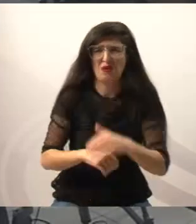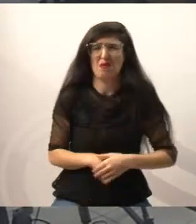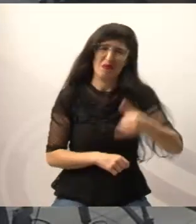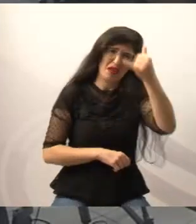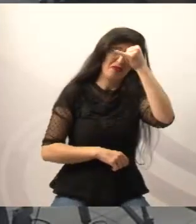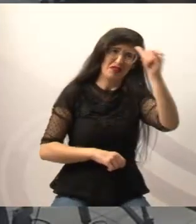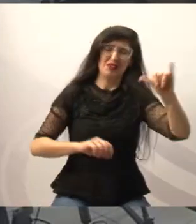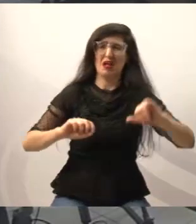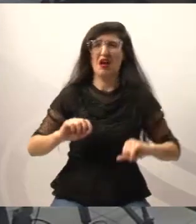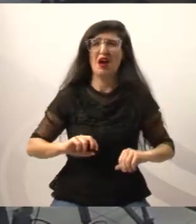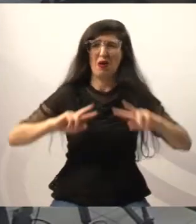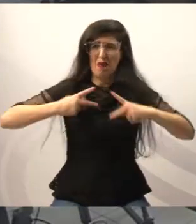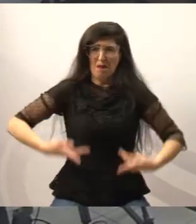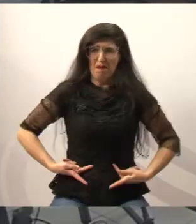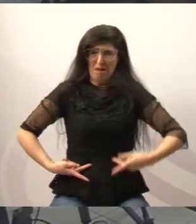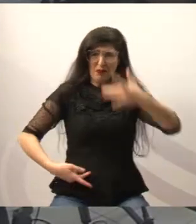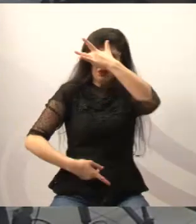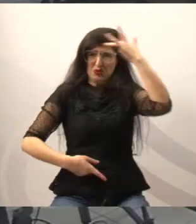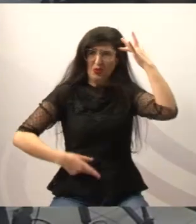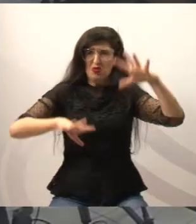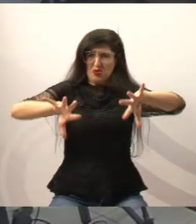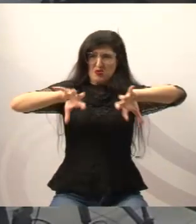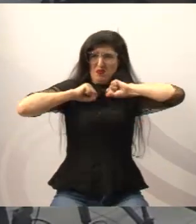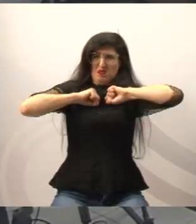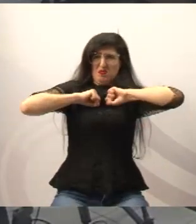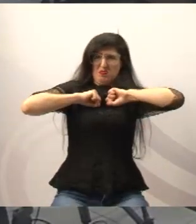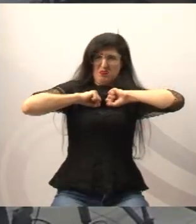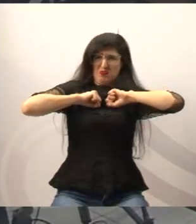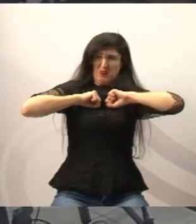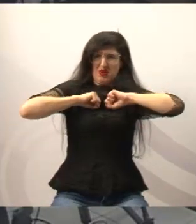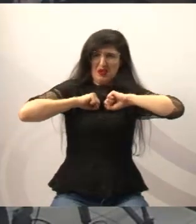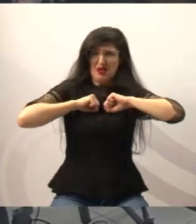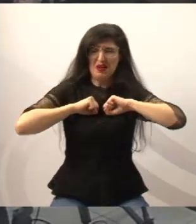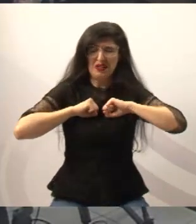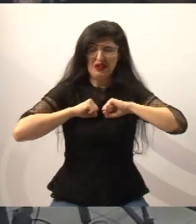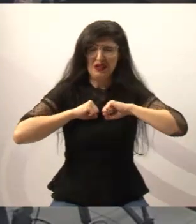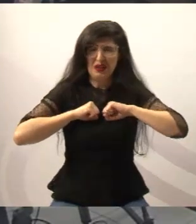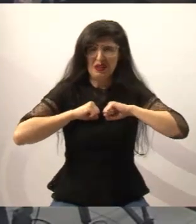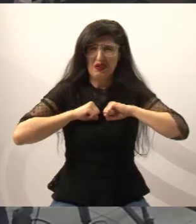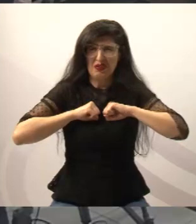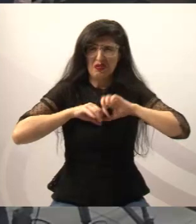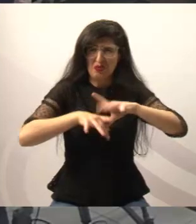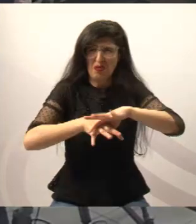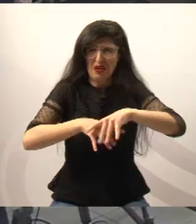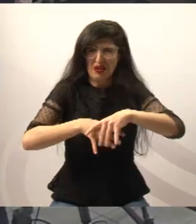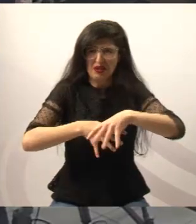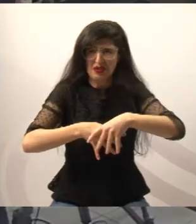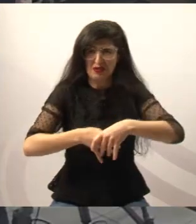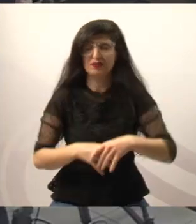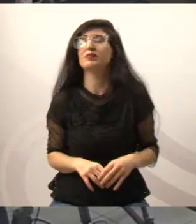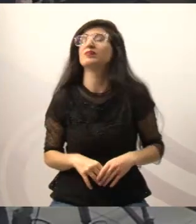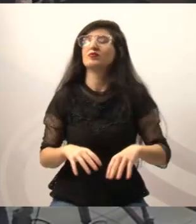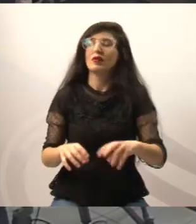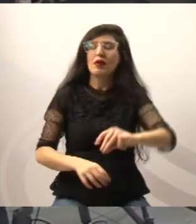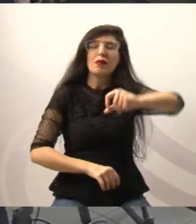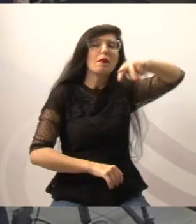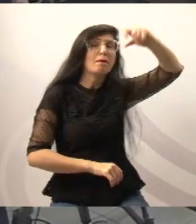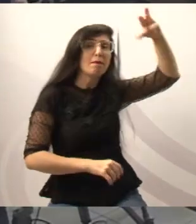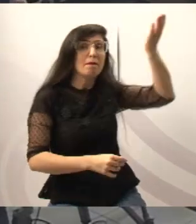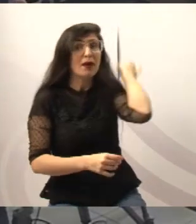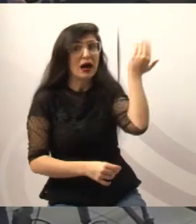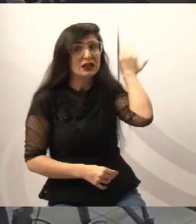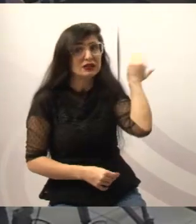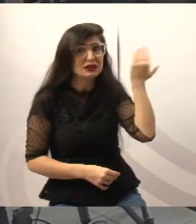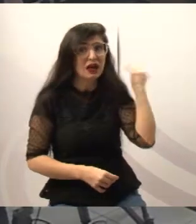Senhor presidente, também queria colaborar. Na realidade, essa empresa matou dezenas e dezenas de trabalhadores, né, e ainda continua lá